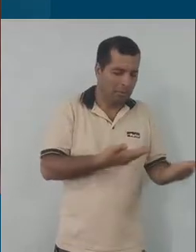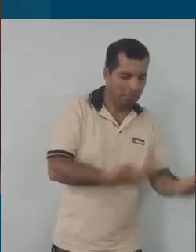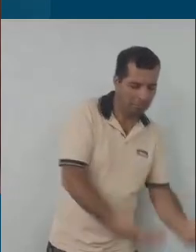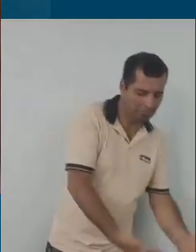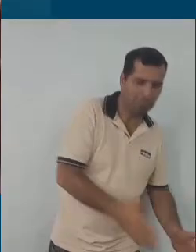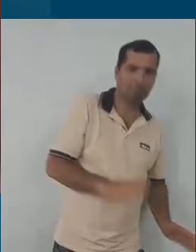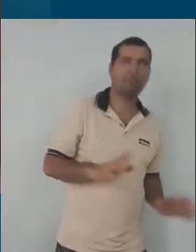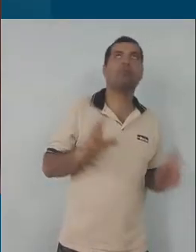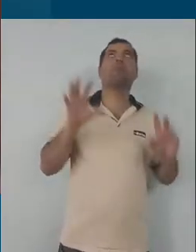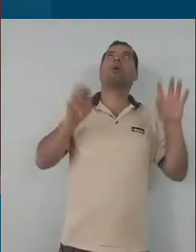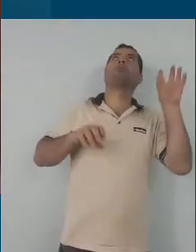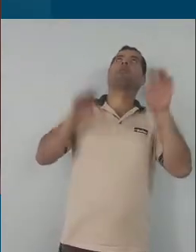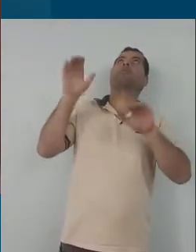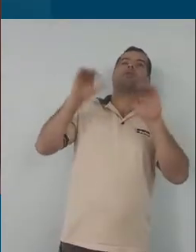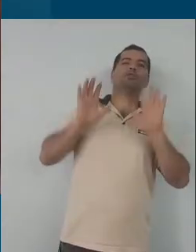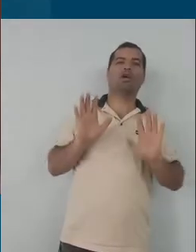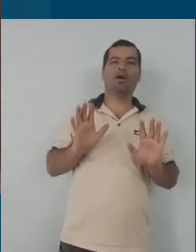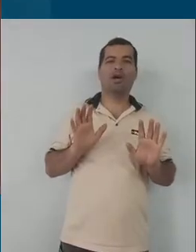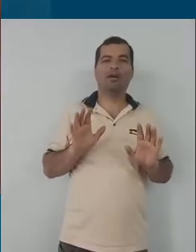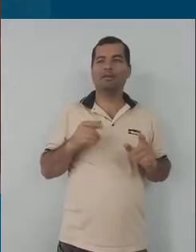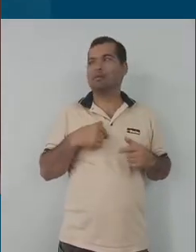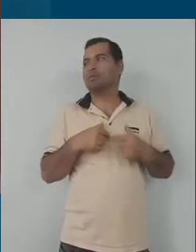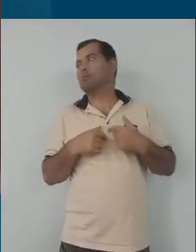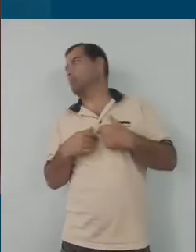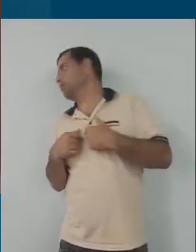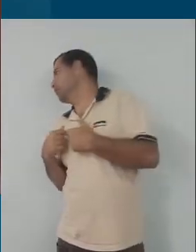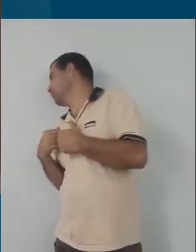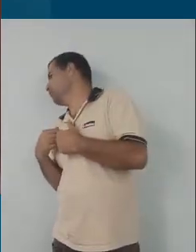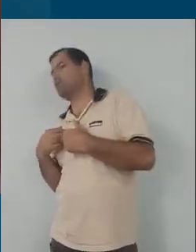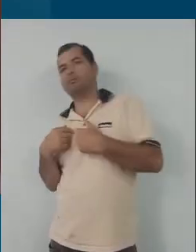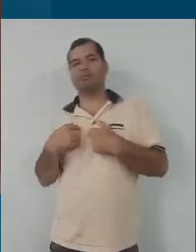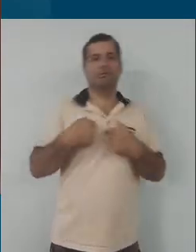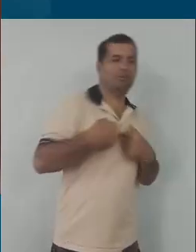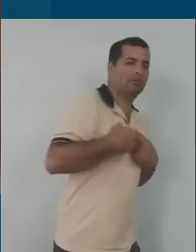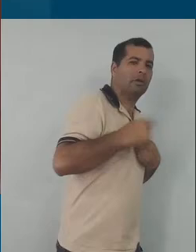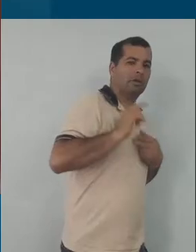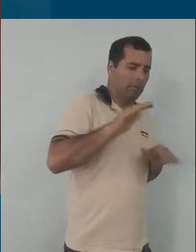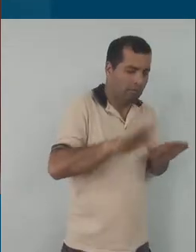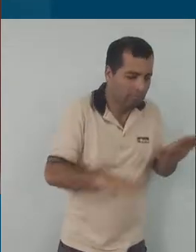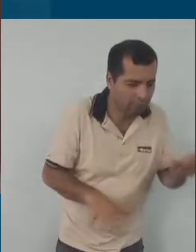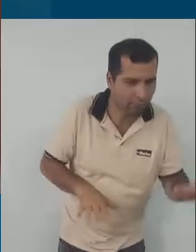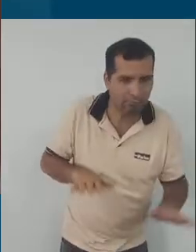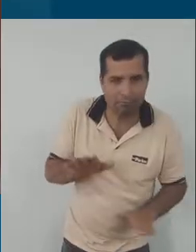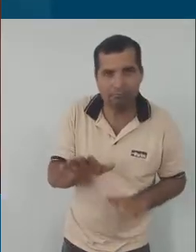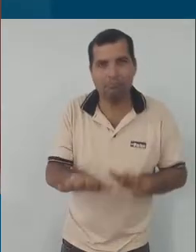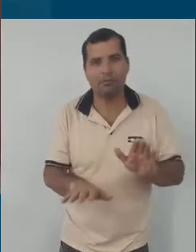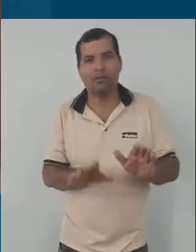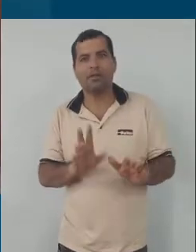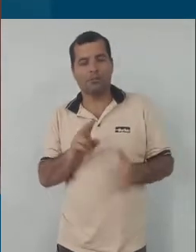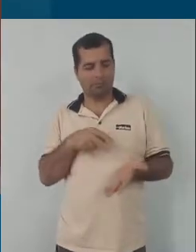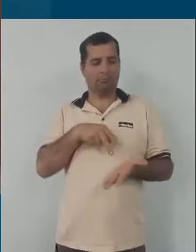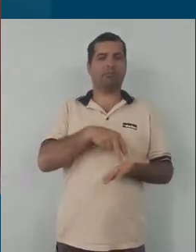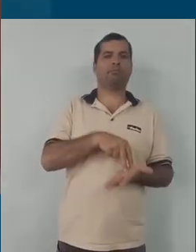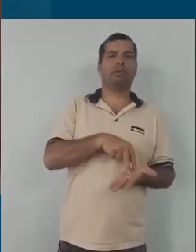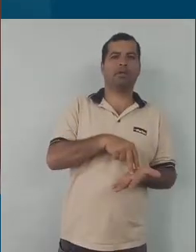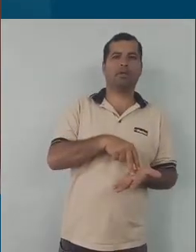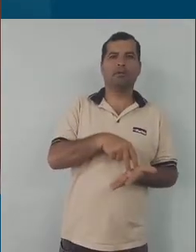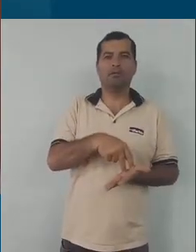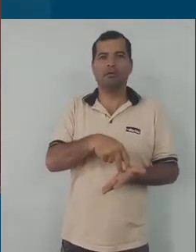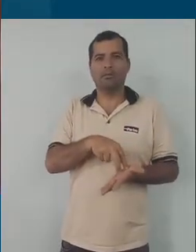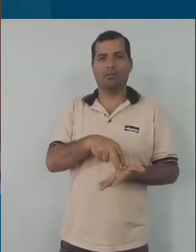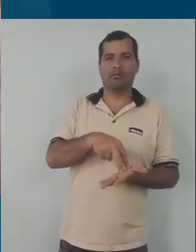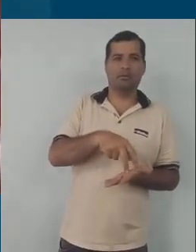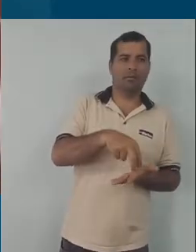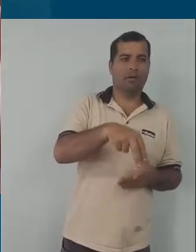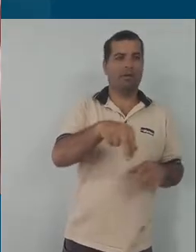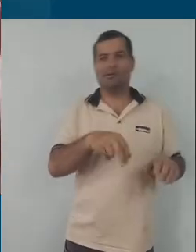consegue alcançar, virando para um lado, virando para o outro, depois ela engatinha, depois ela fica em pé, aí ela caminha, ela sai andando